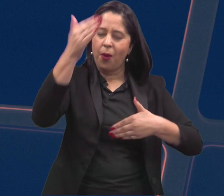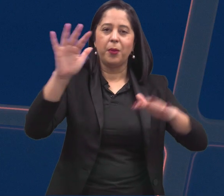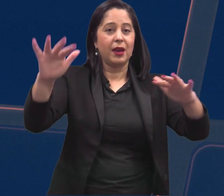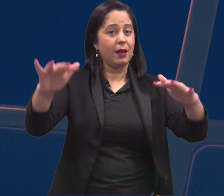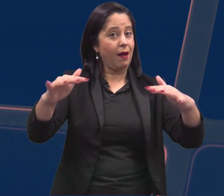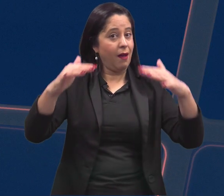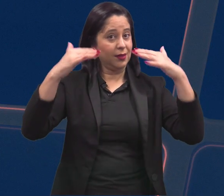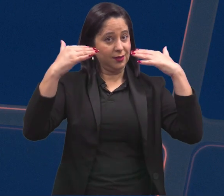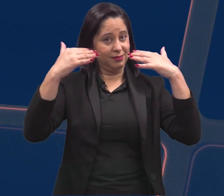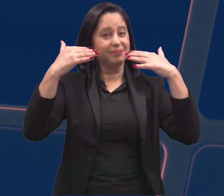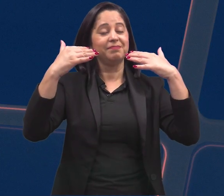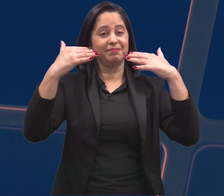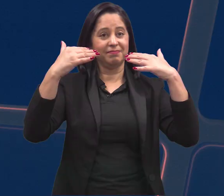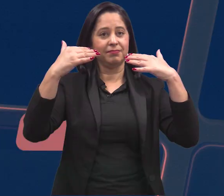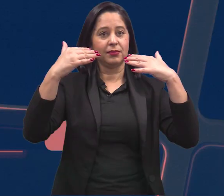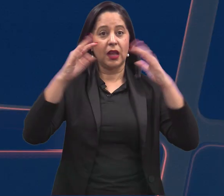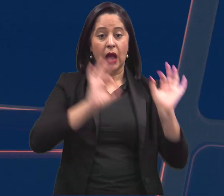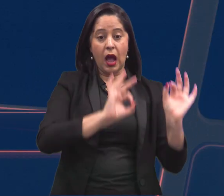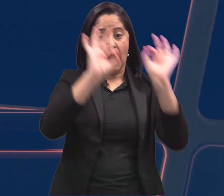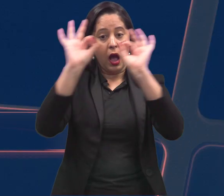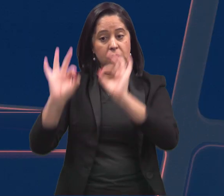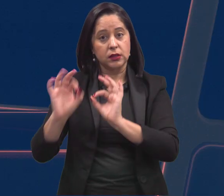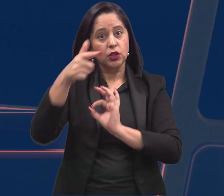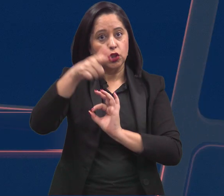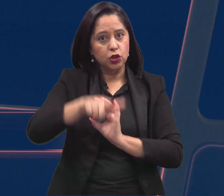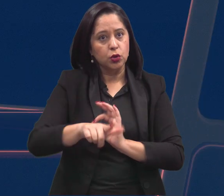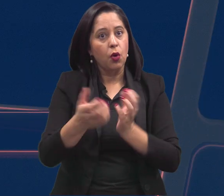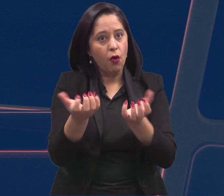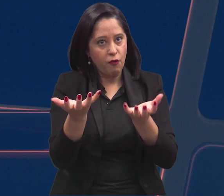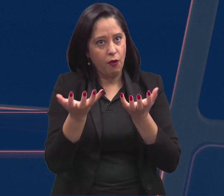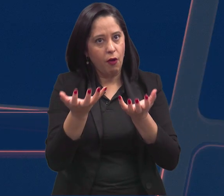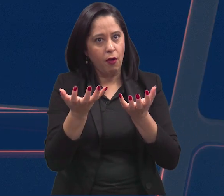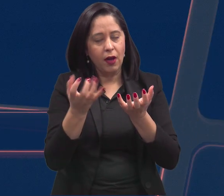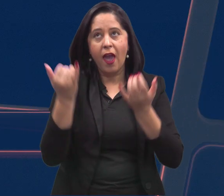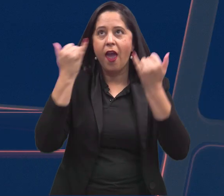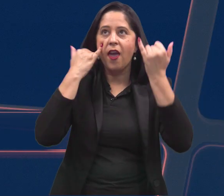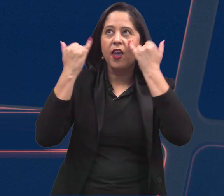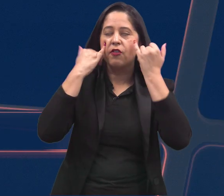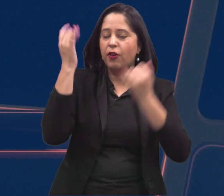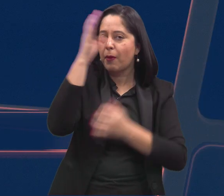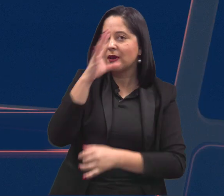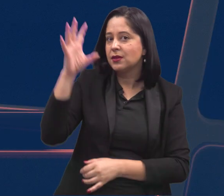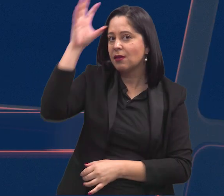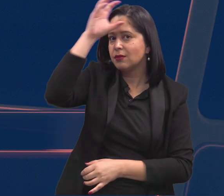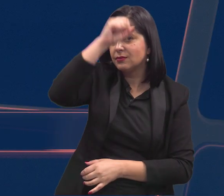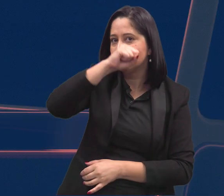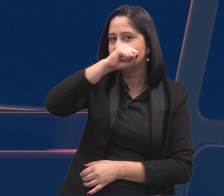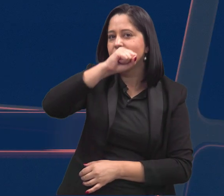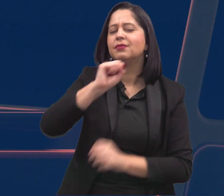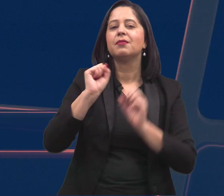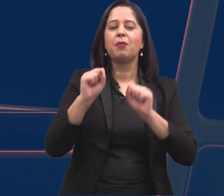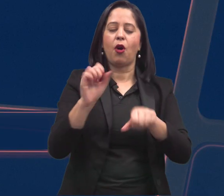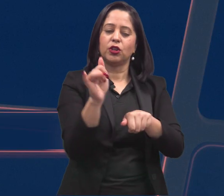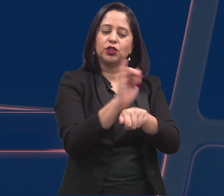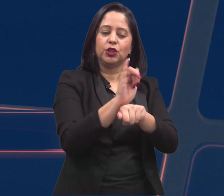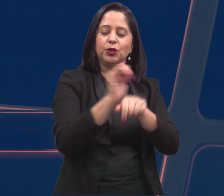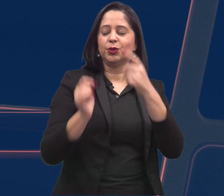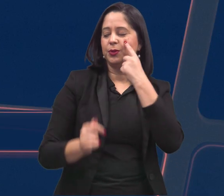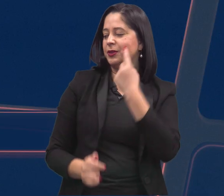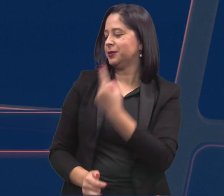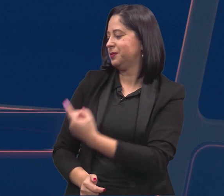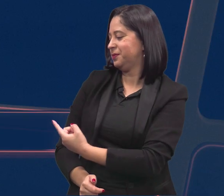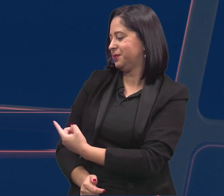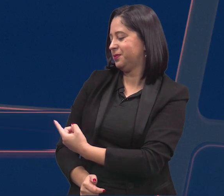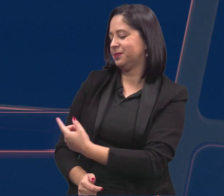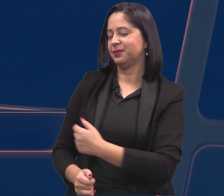por acompanhar mais um programa. Para rever as reportagens e ficar por dentro da nossa programação, é só acessar o YouTube da TV